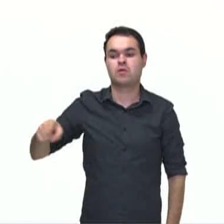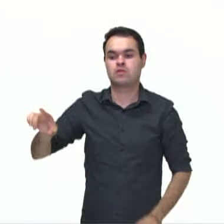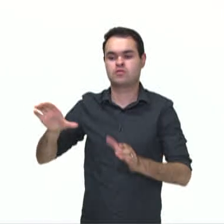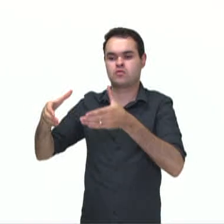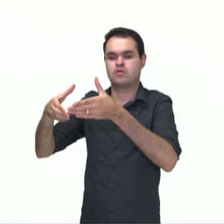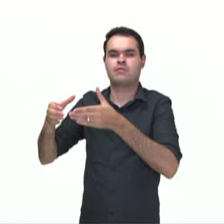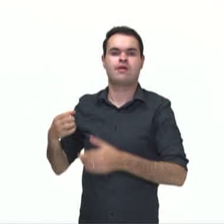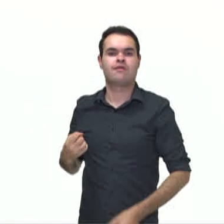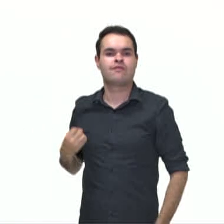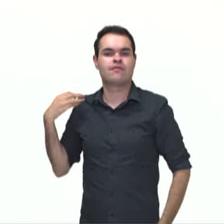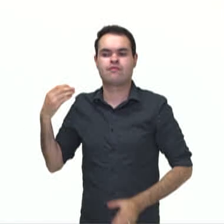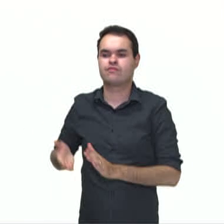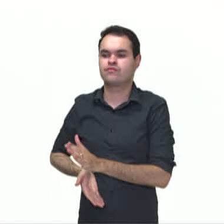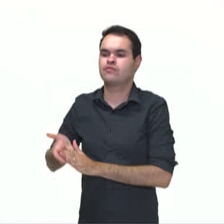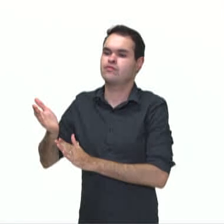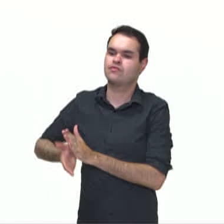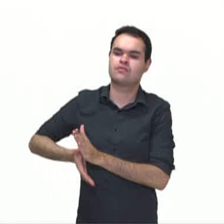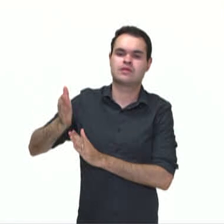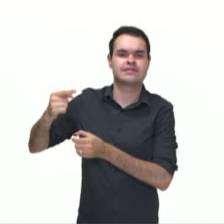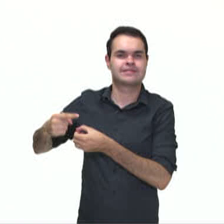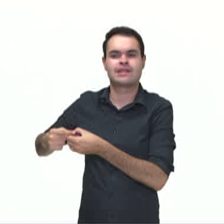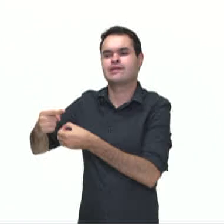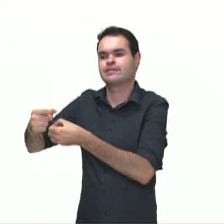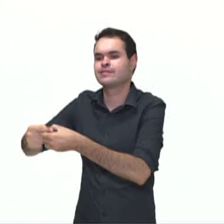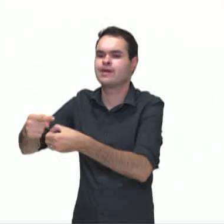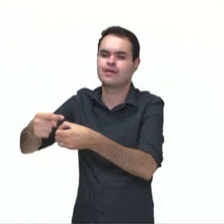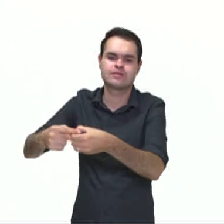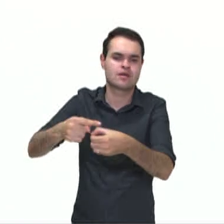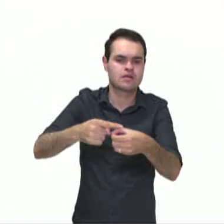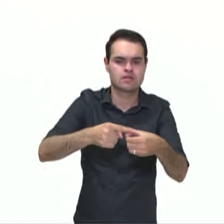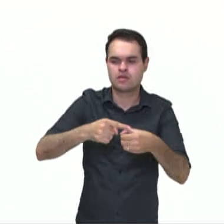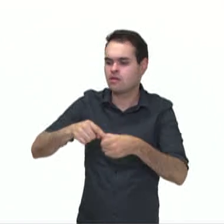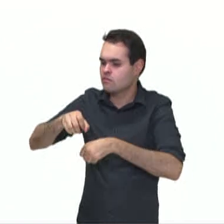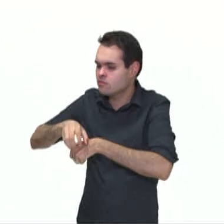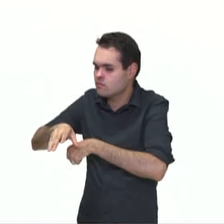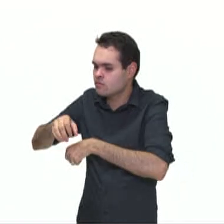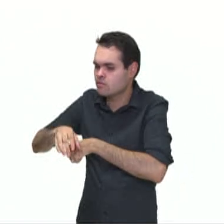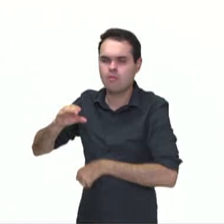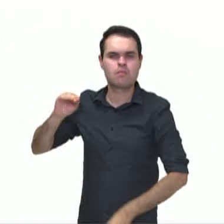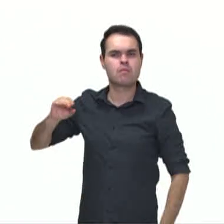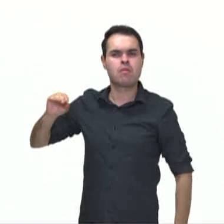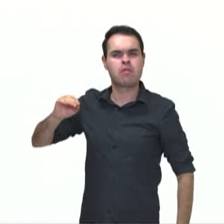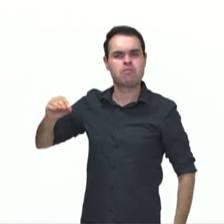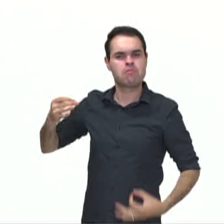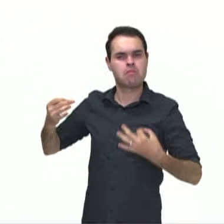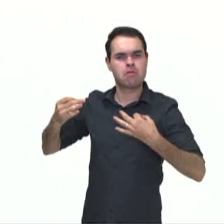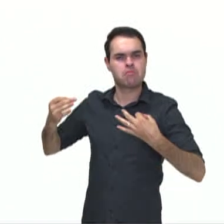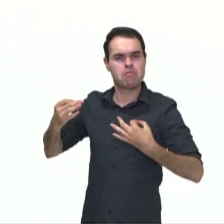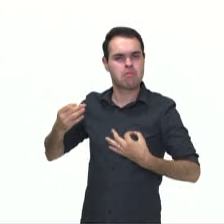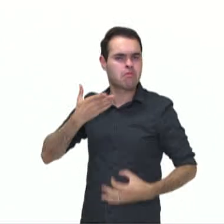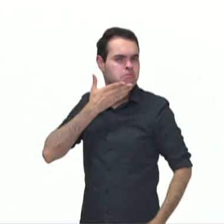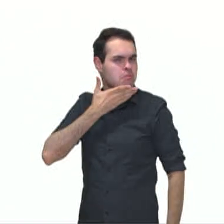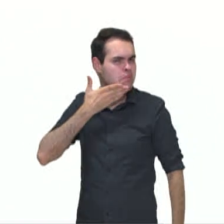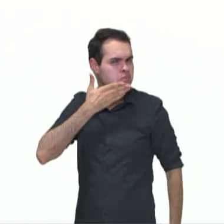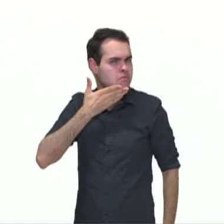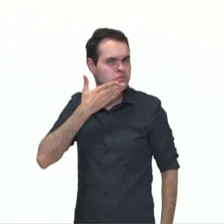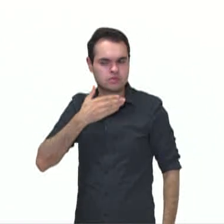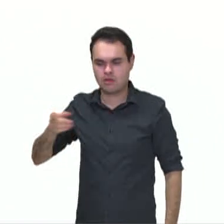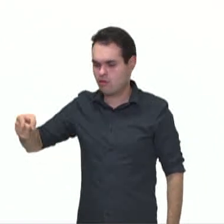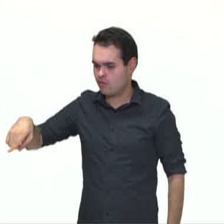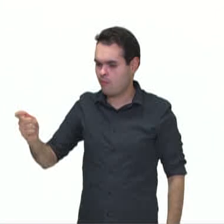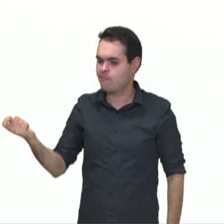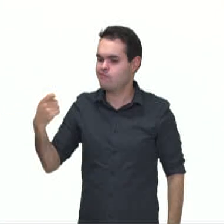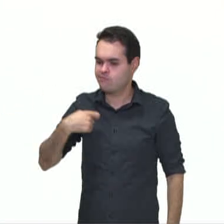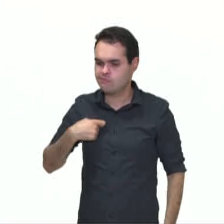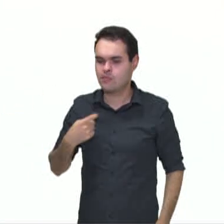que viajavam de cidade em cidade ensinando técnicas de oratória e retórica, aqueles que podiam pagar